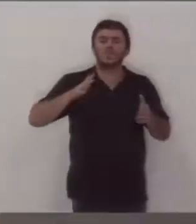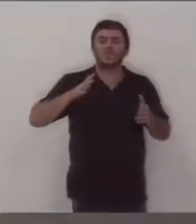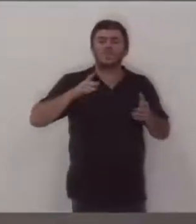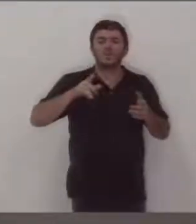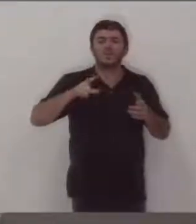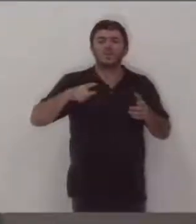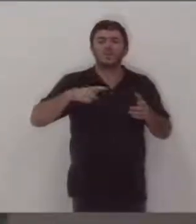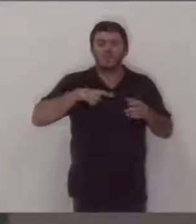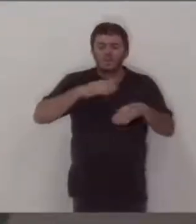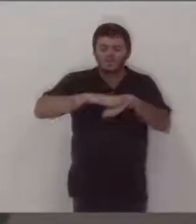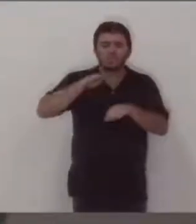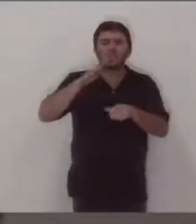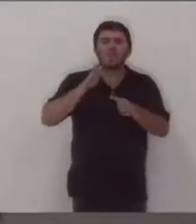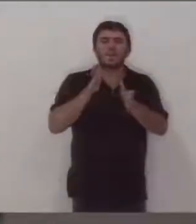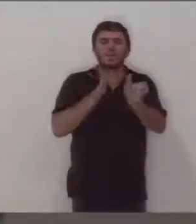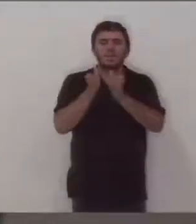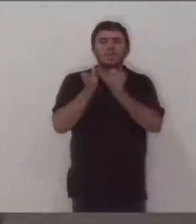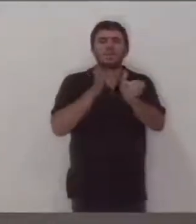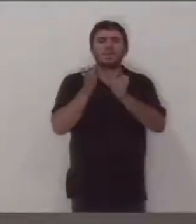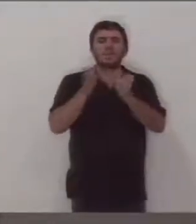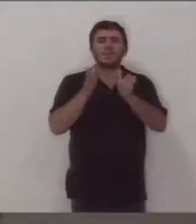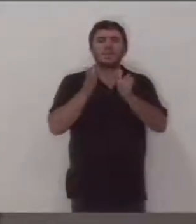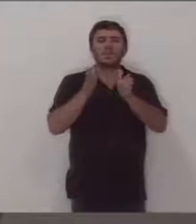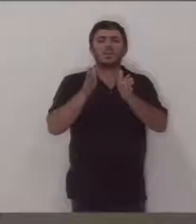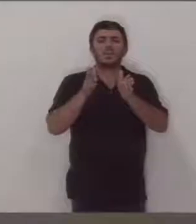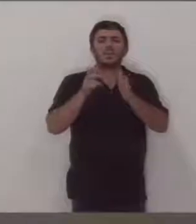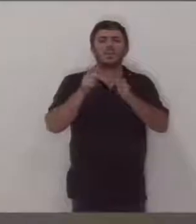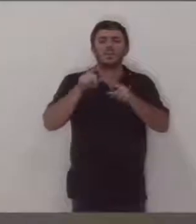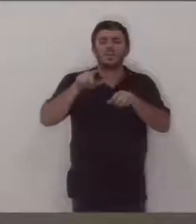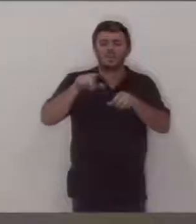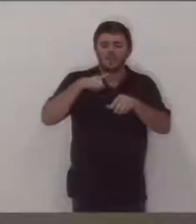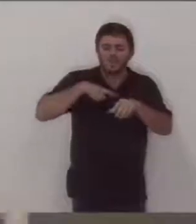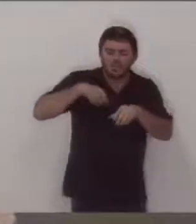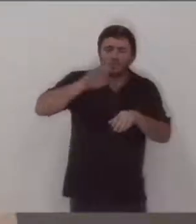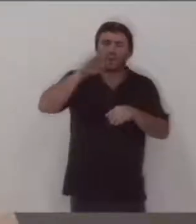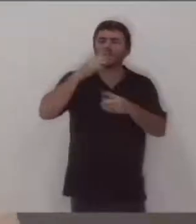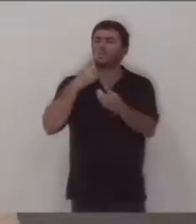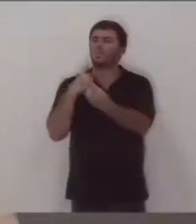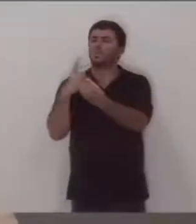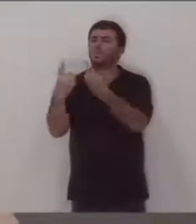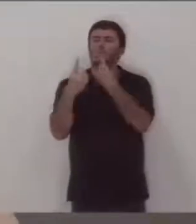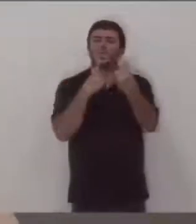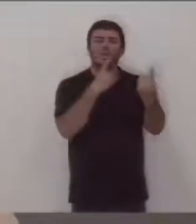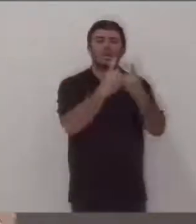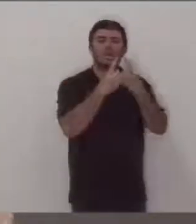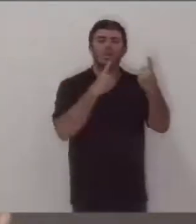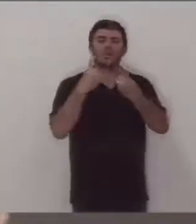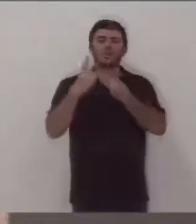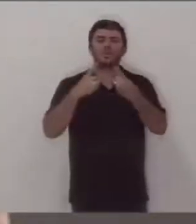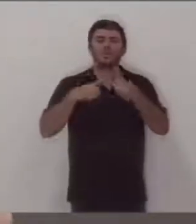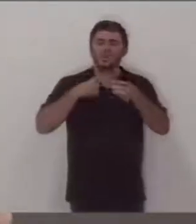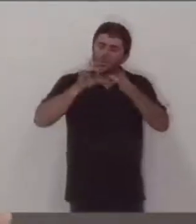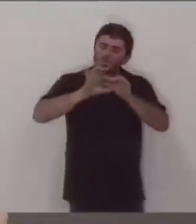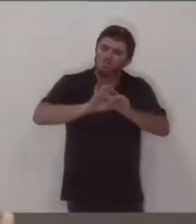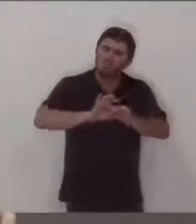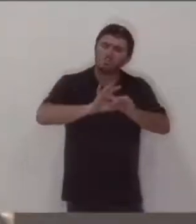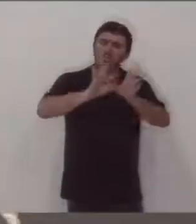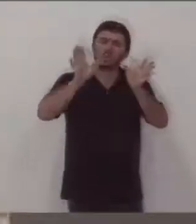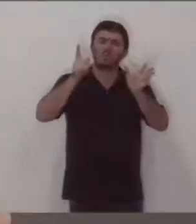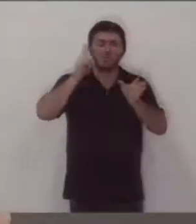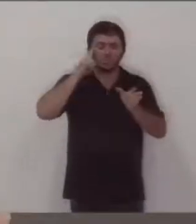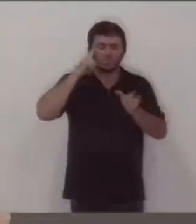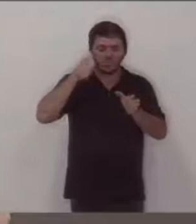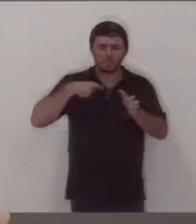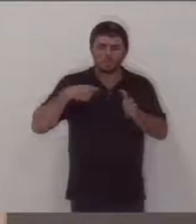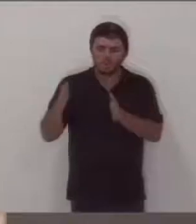ouvidas, né, menos politizadas e politicamente utilizadas democraticamente. Eu acho que é um caminho importante, não é?